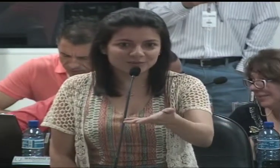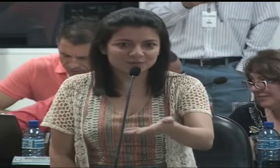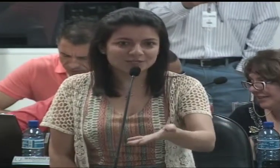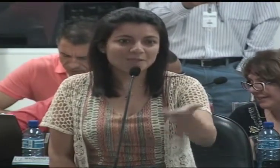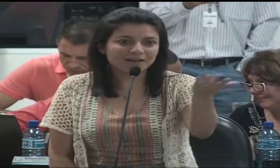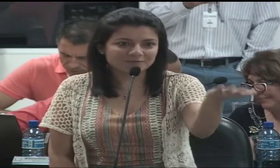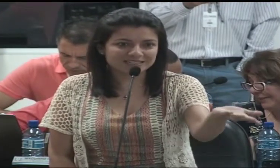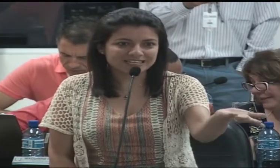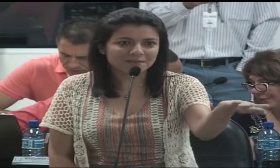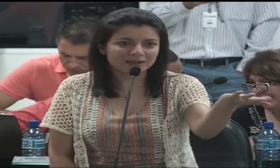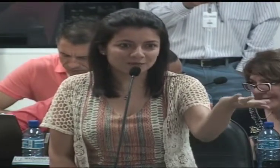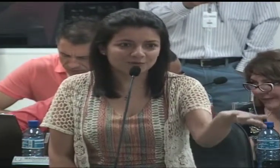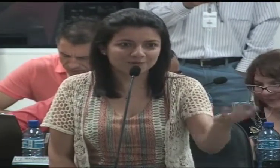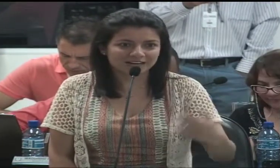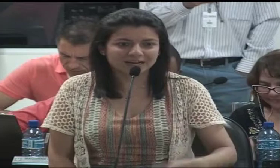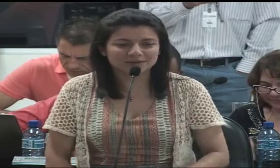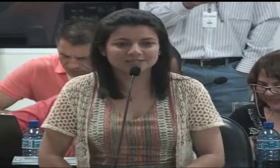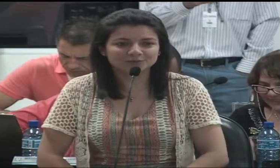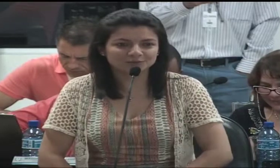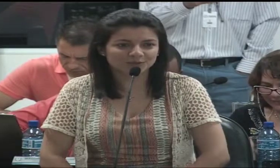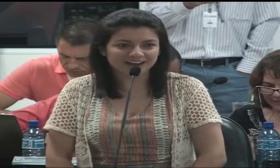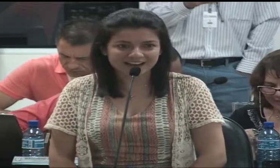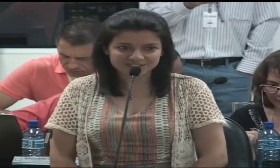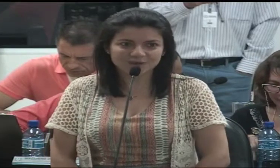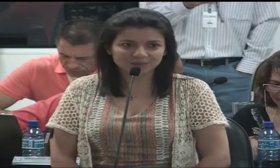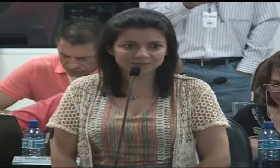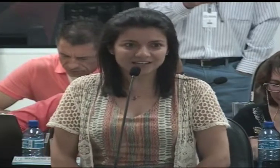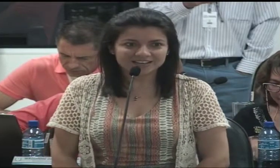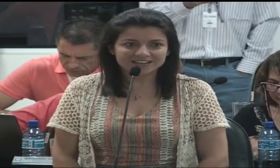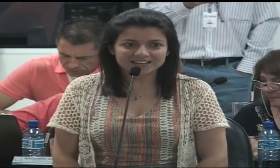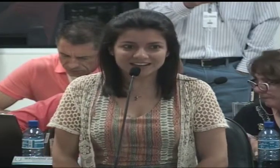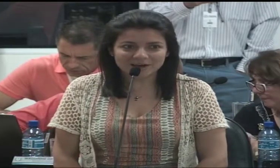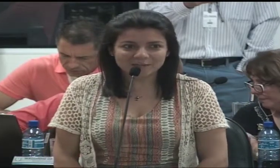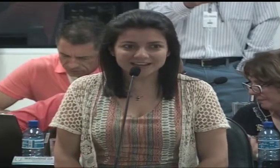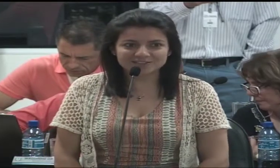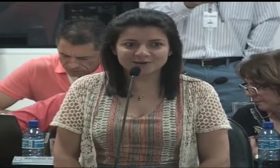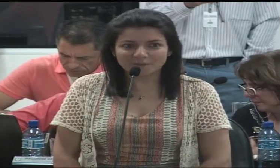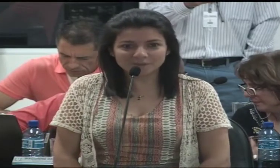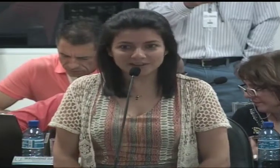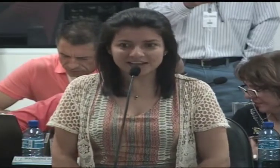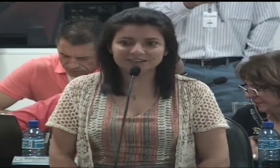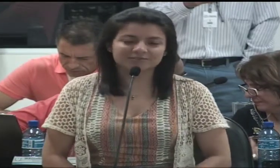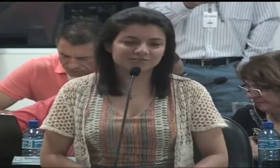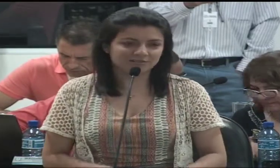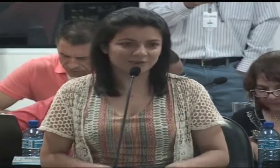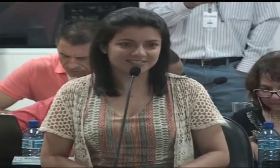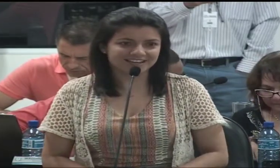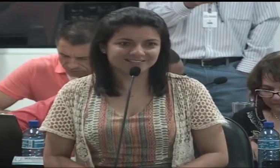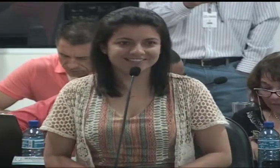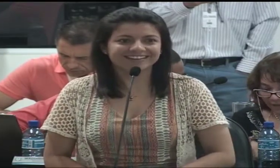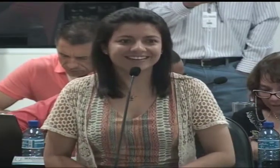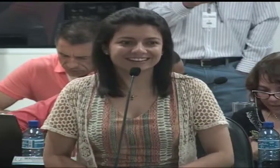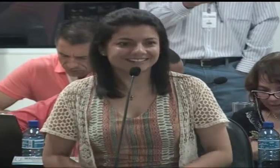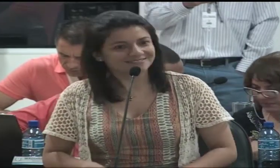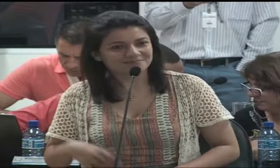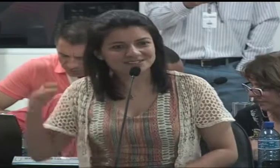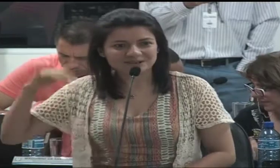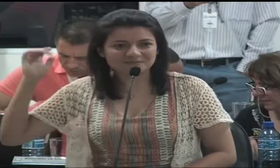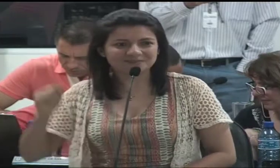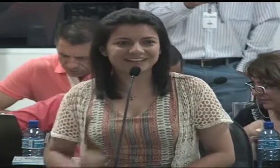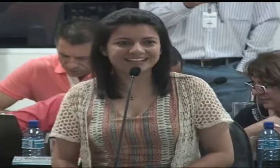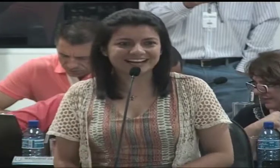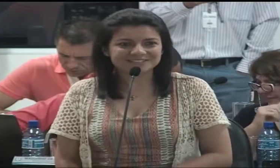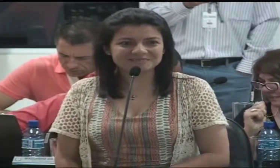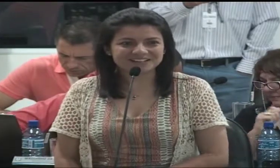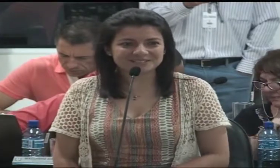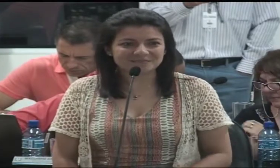ensejo da moção e parabenizar pela elaboração do Doncai de ontem, que realmente eu acompanhei, eu não estive presente, passei um